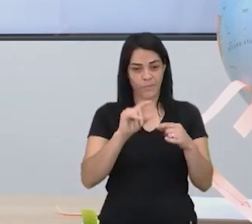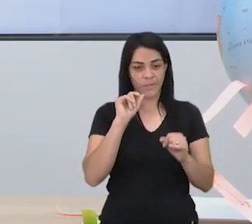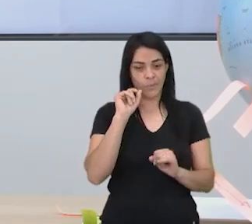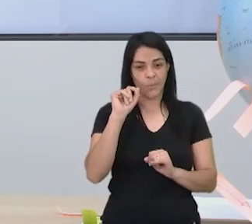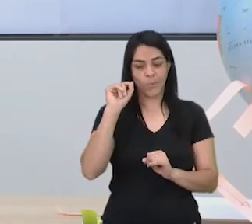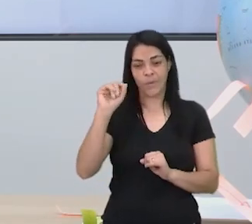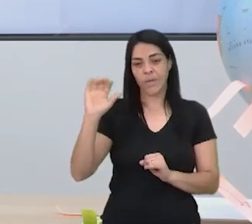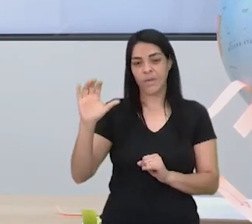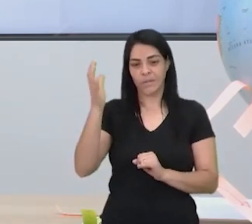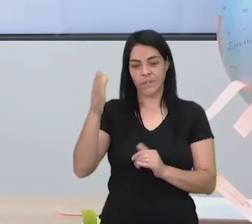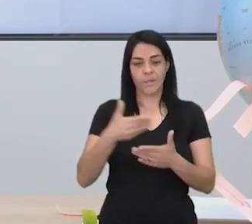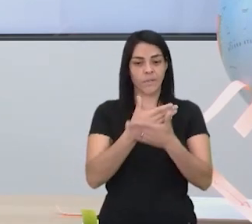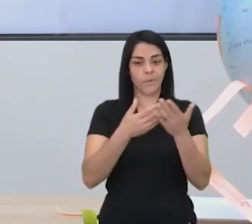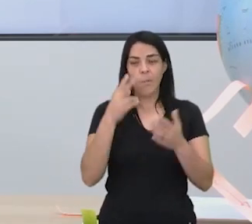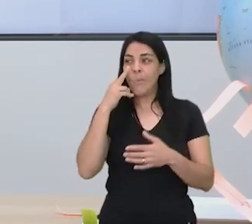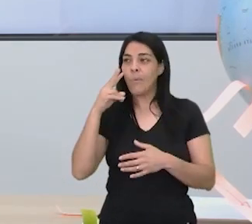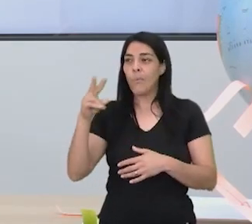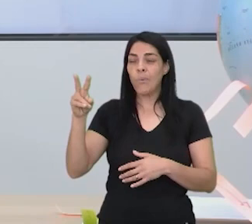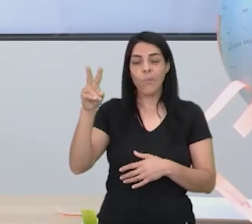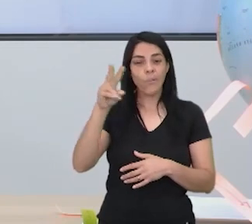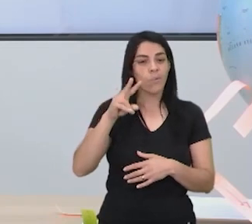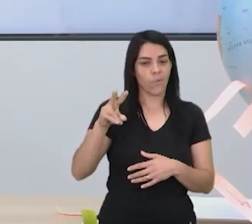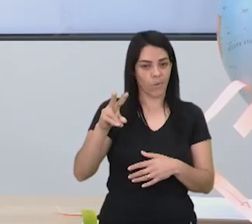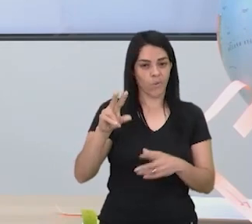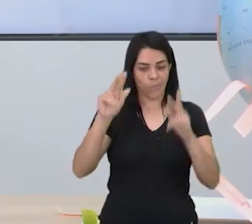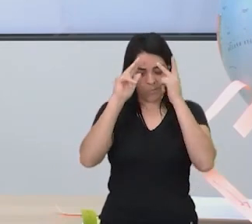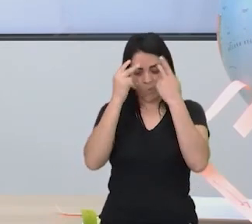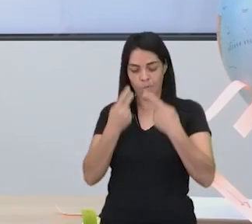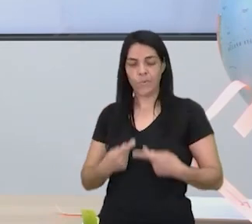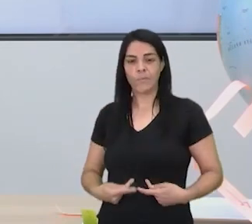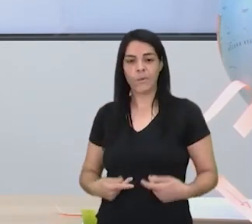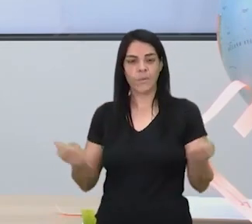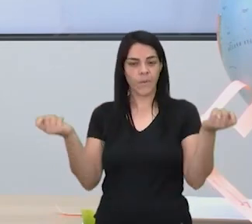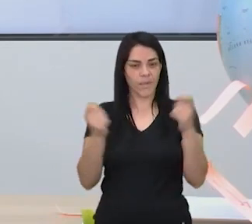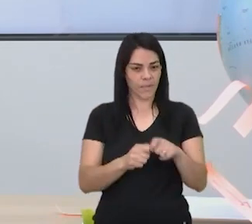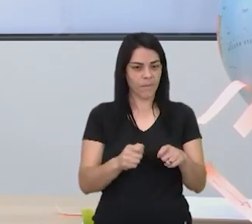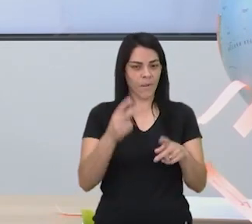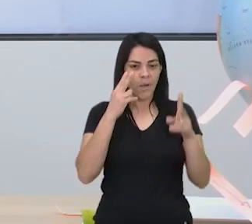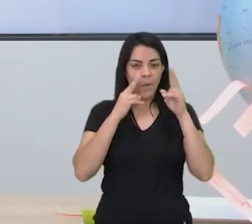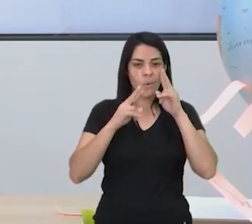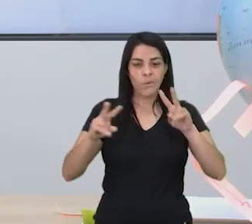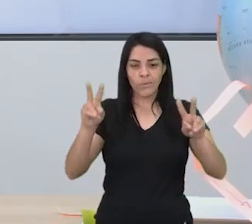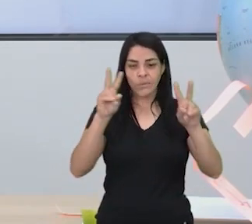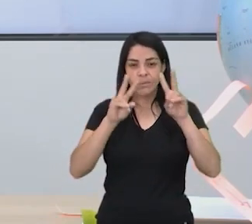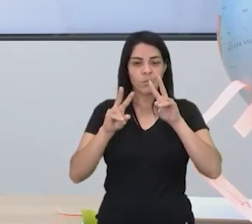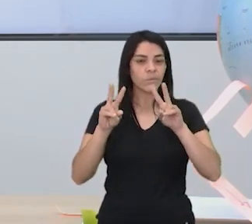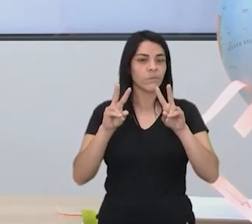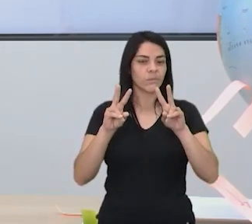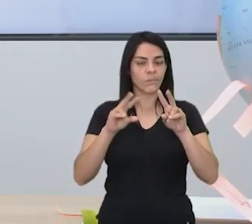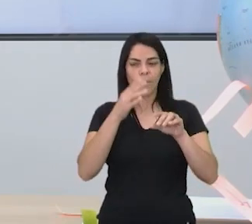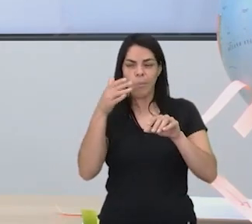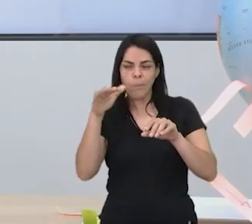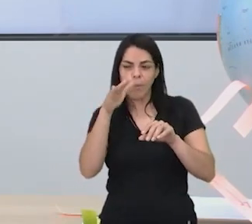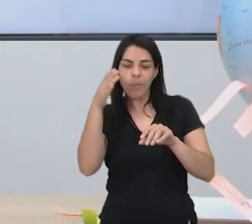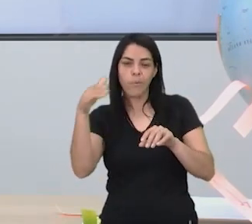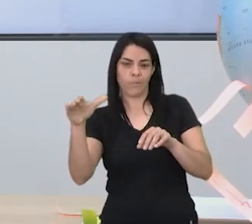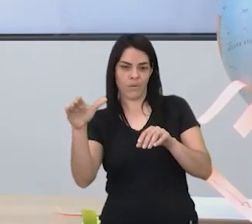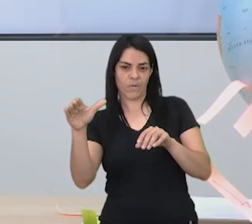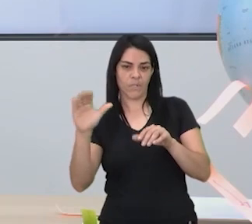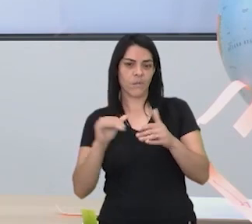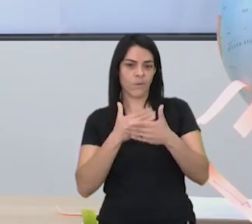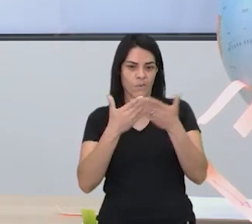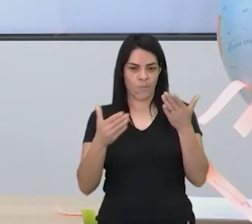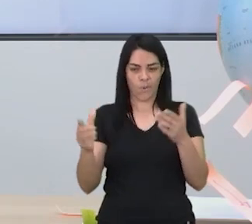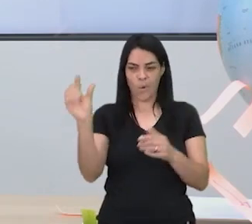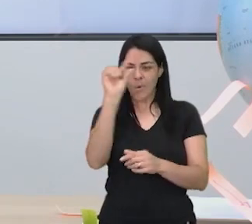vezes, a gente enxerga um determinado comprimento, o olho humano, né, consegue enxergar um determinado comprimento de onda. Esse determinado comprimento